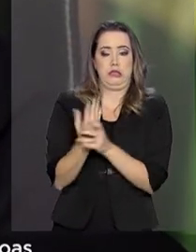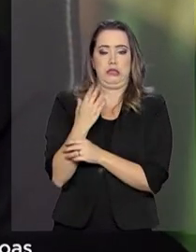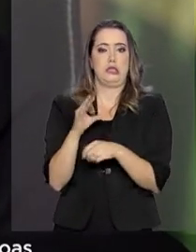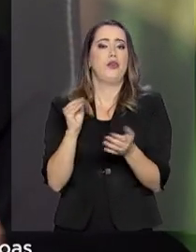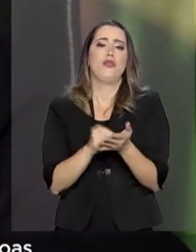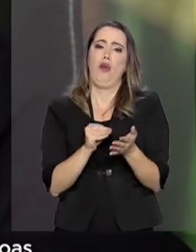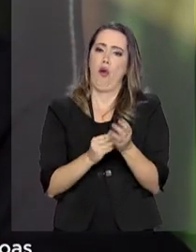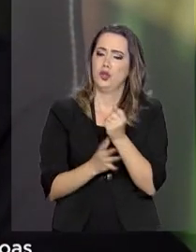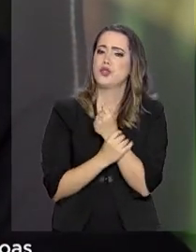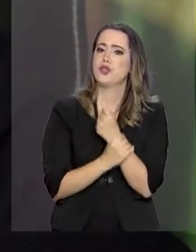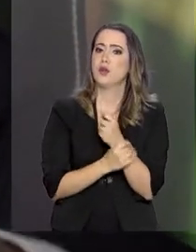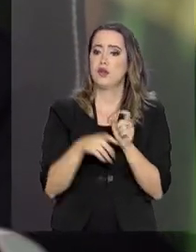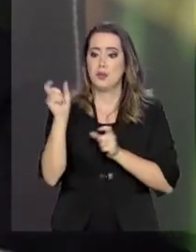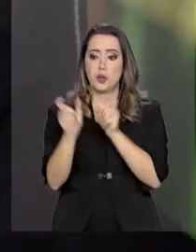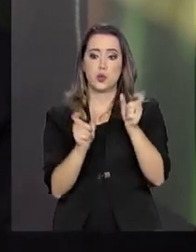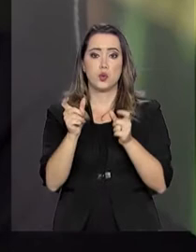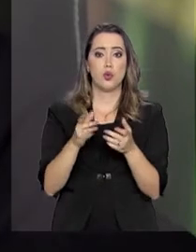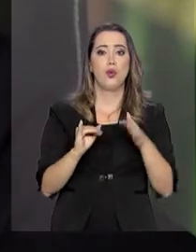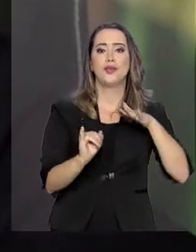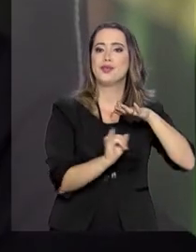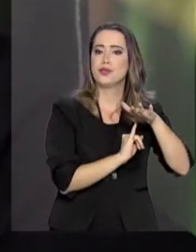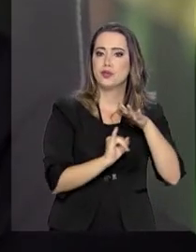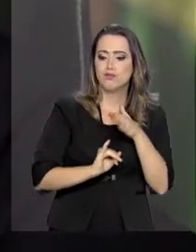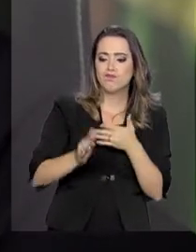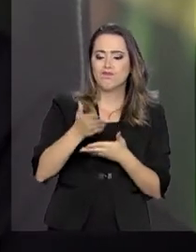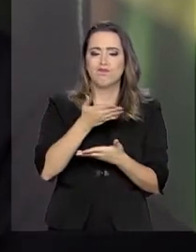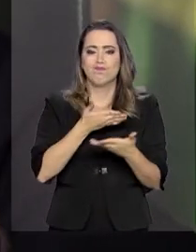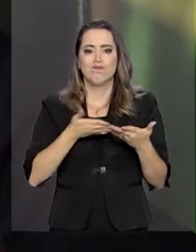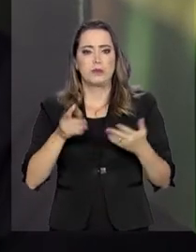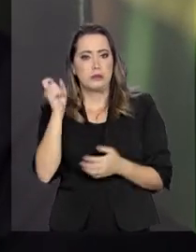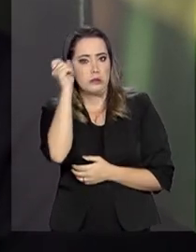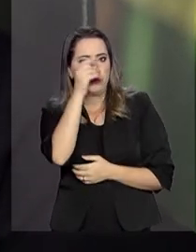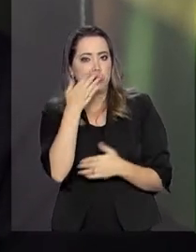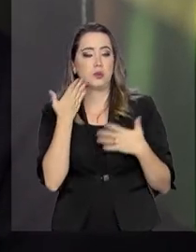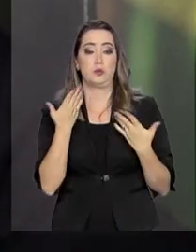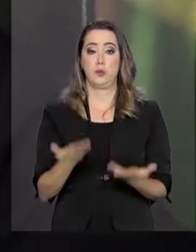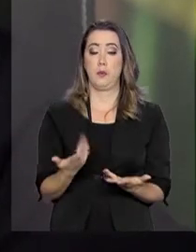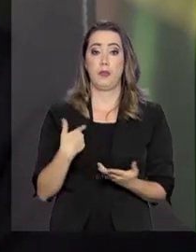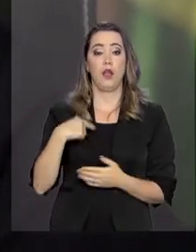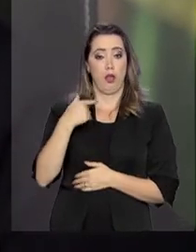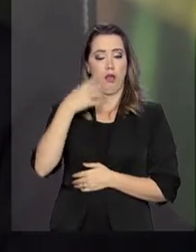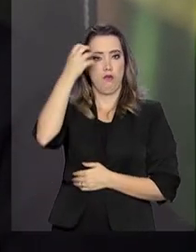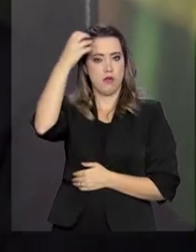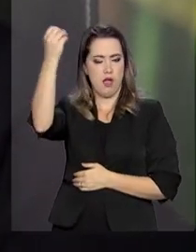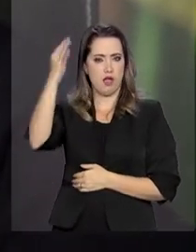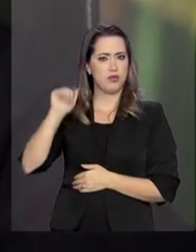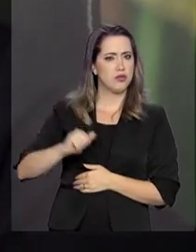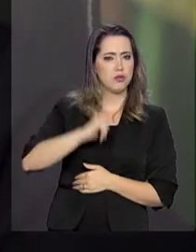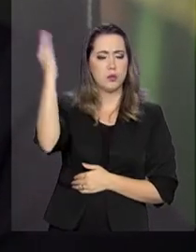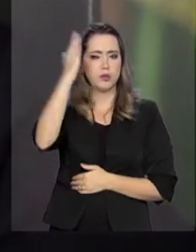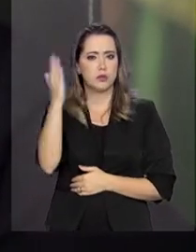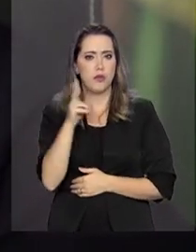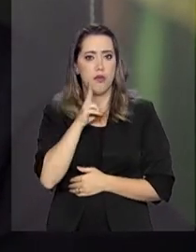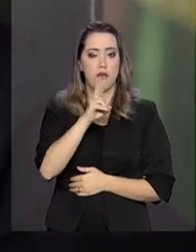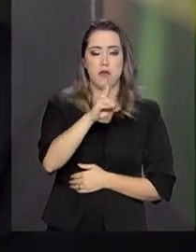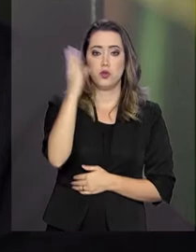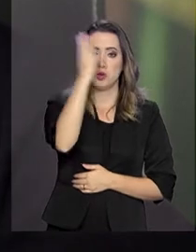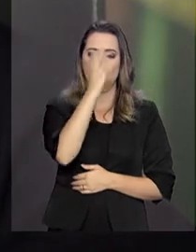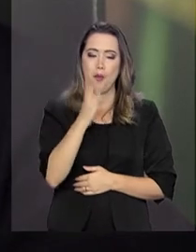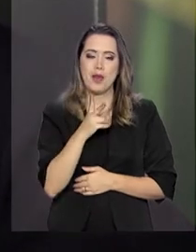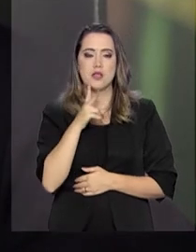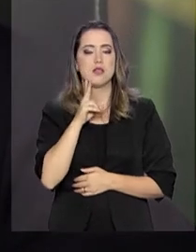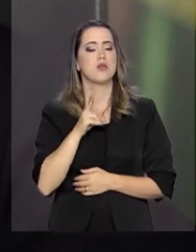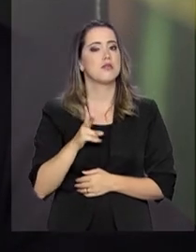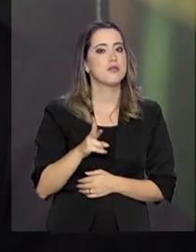entre pessoas e instituições nas viagens internacionais têm verificado que o brasil é sempre muito